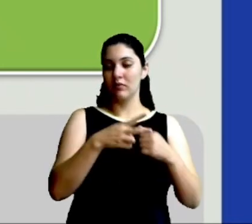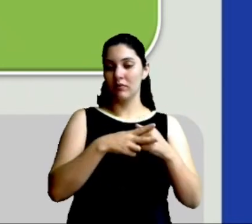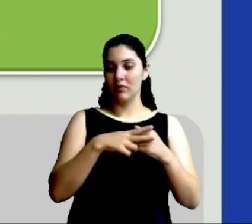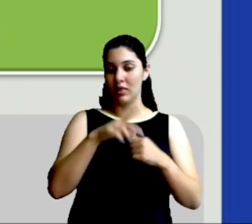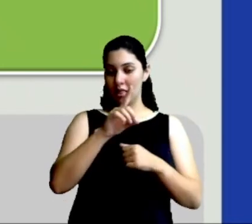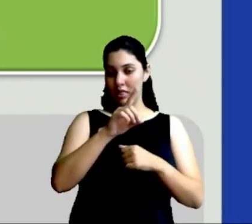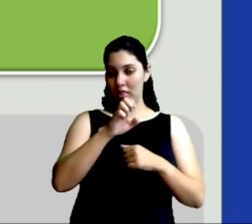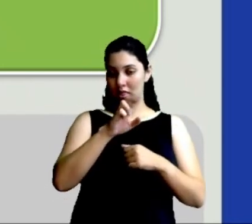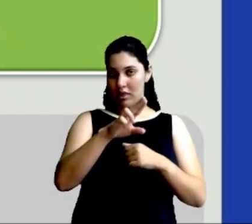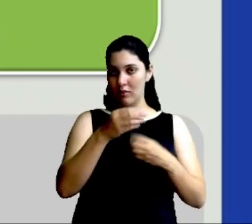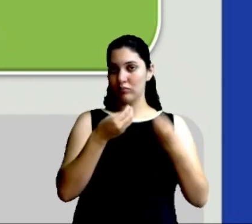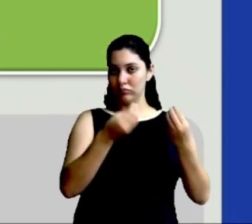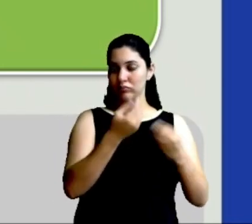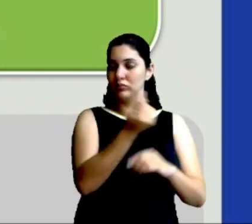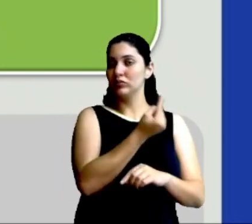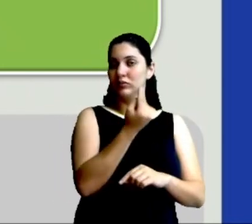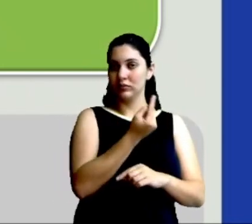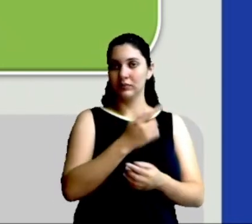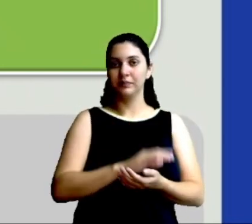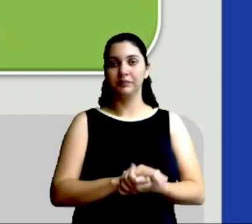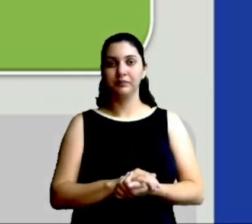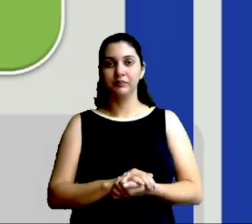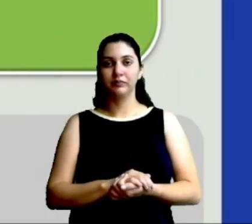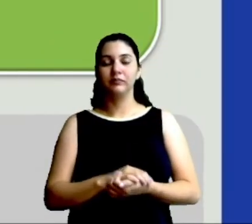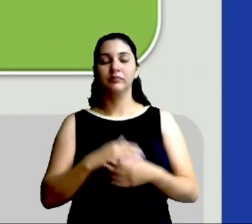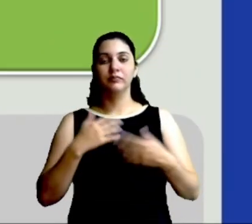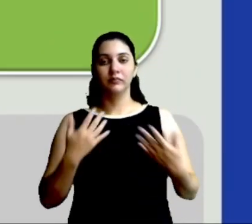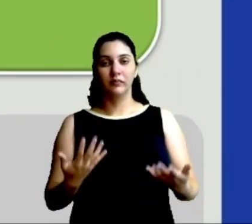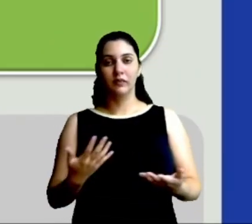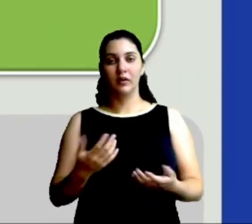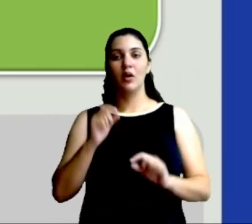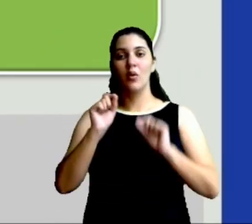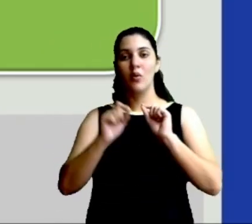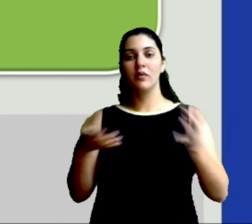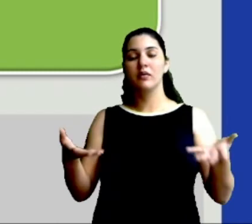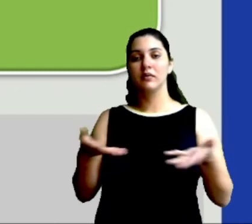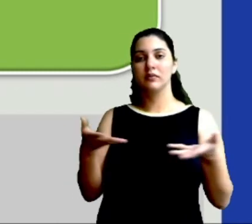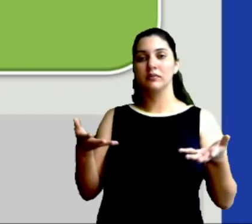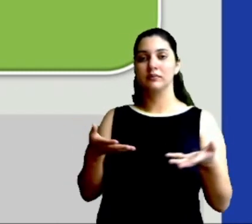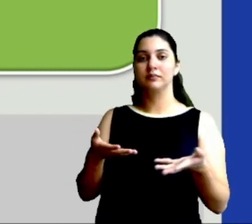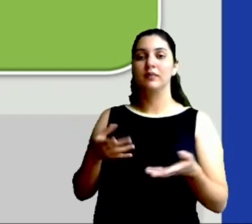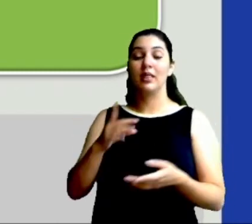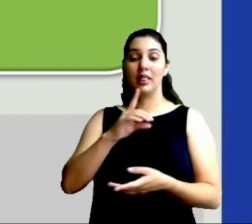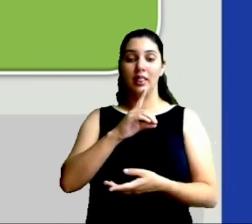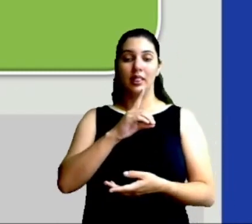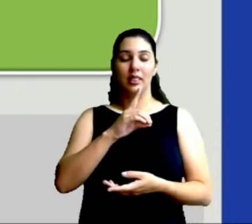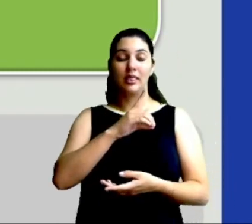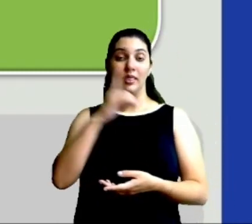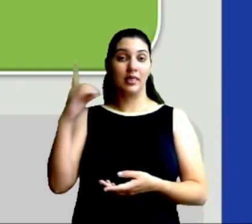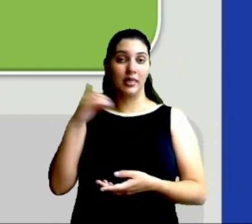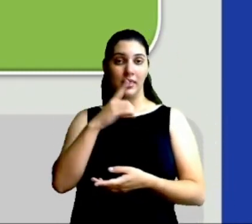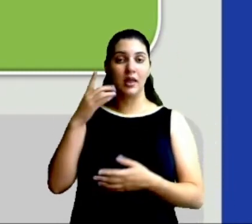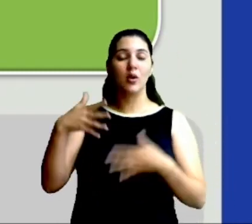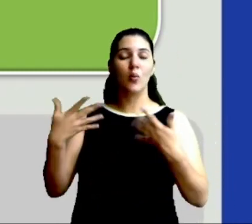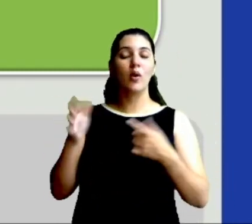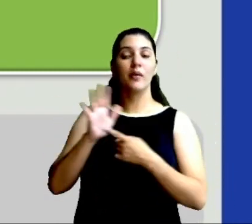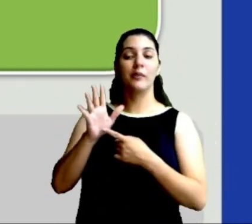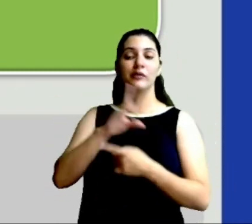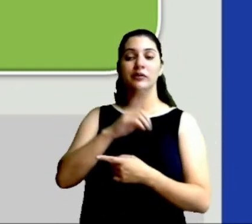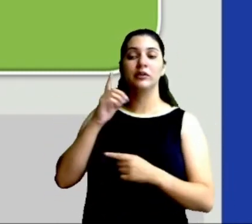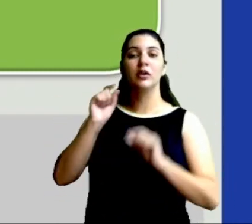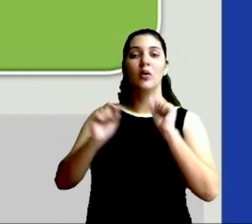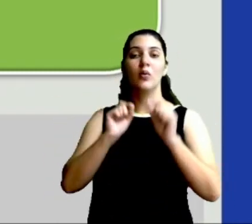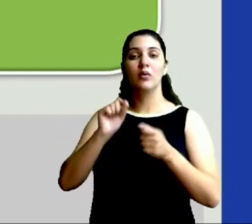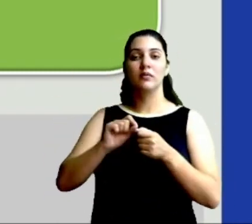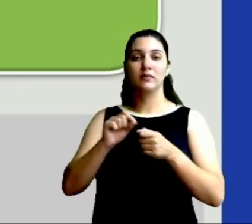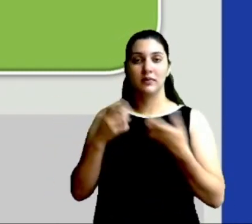deu, também no singular. Gente, o que é que vem agora? Datas. Quando indicar datas, o que é que eu faço?